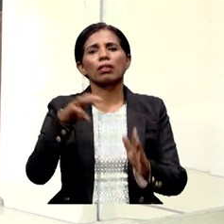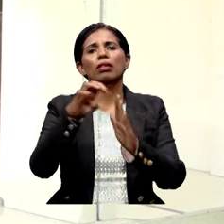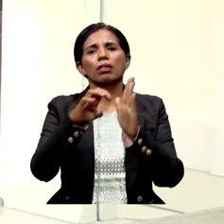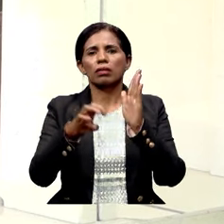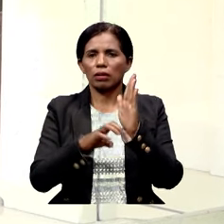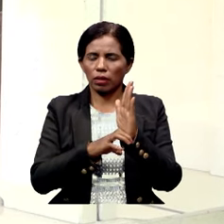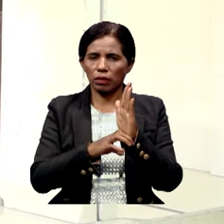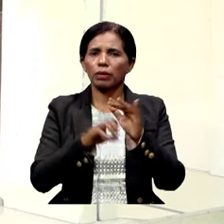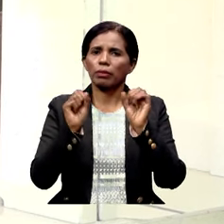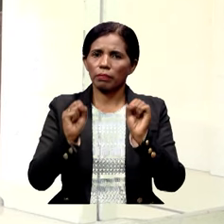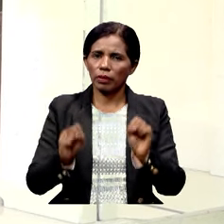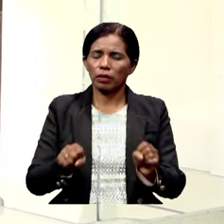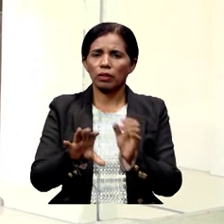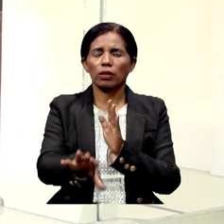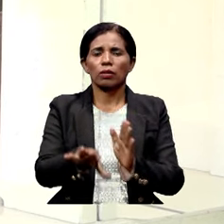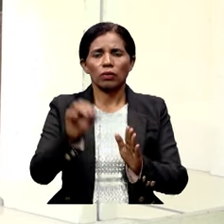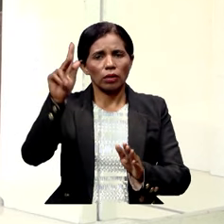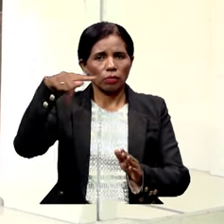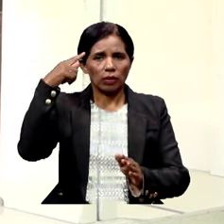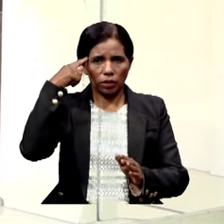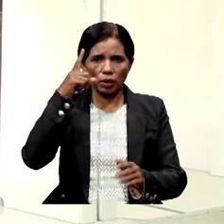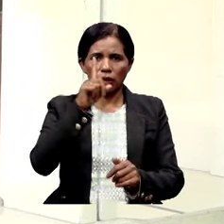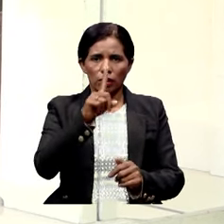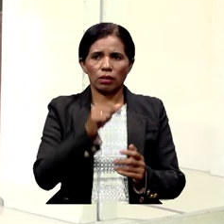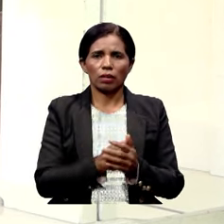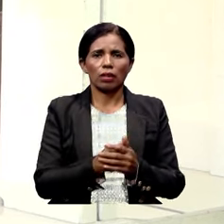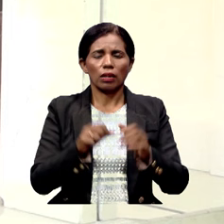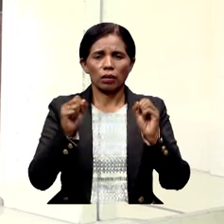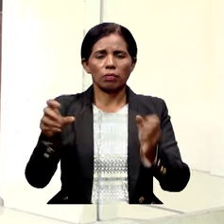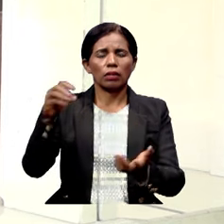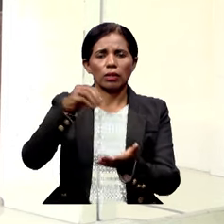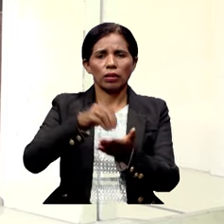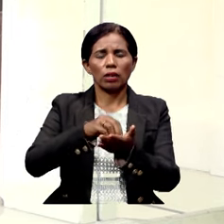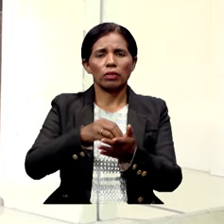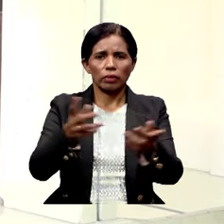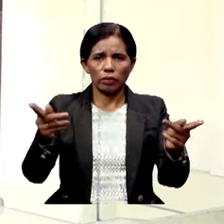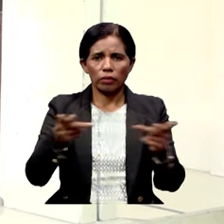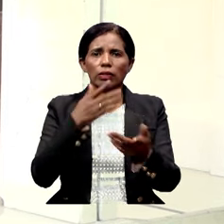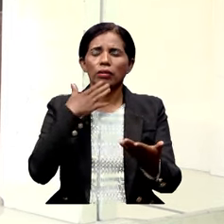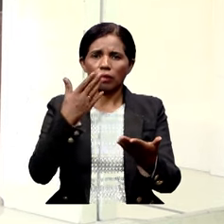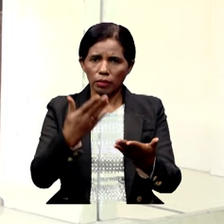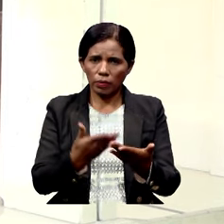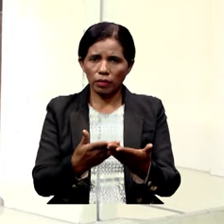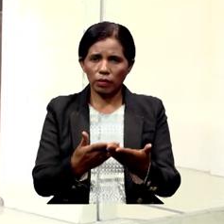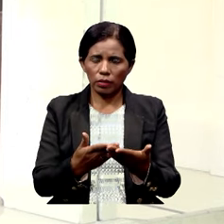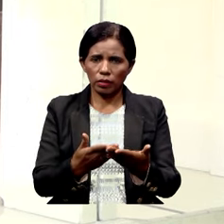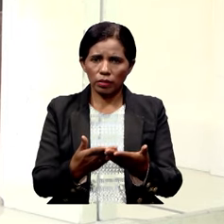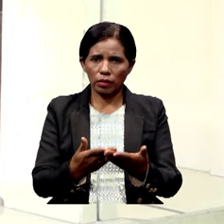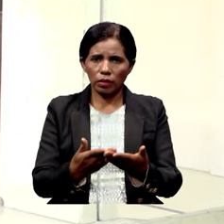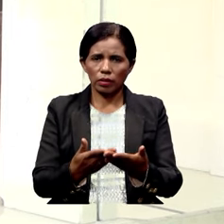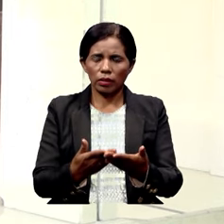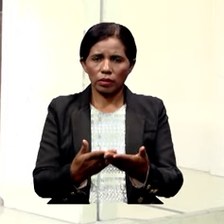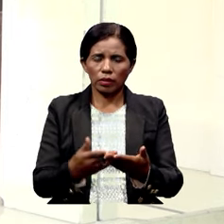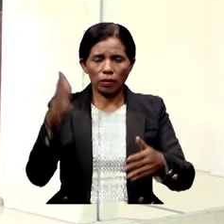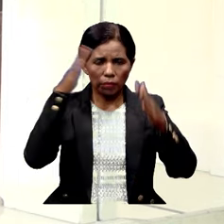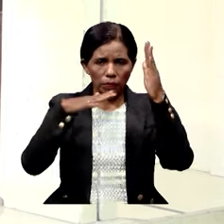atu persija foti politika ida para atu kria kondisoins iha asuntu